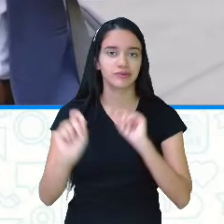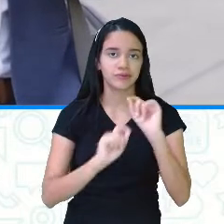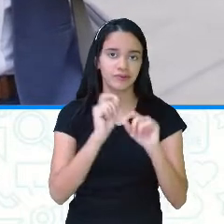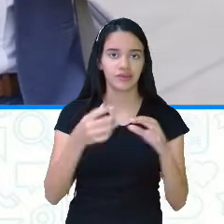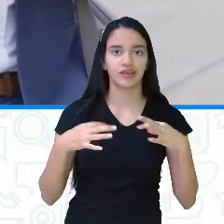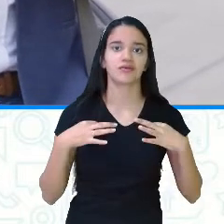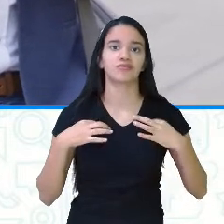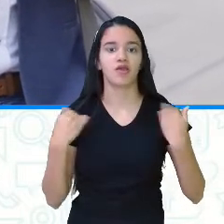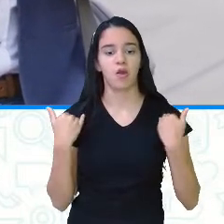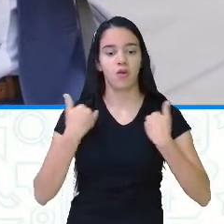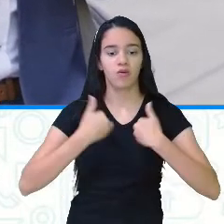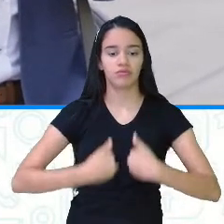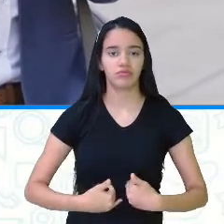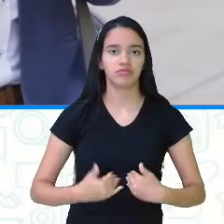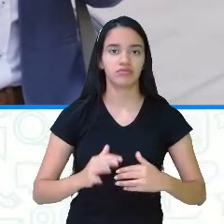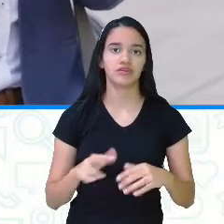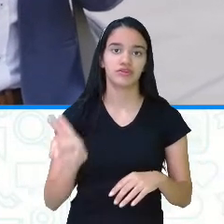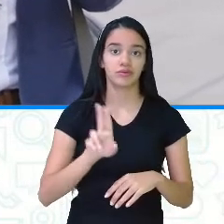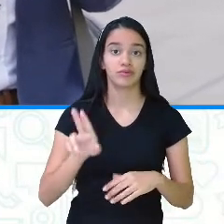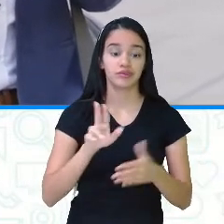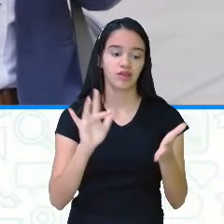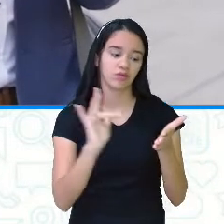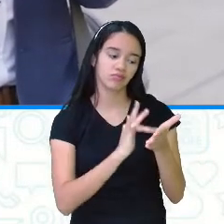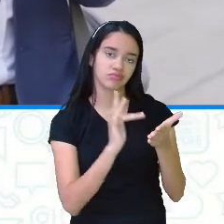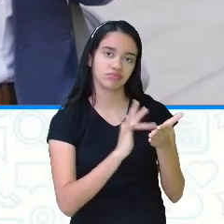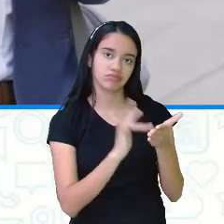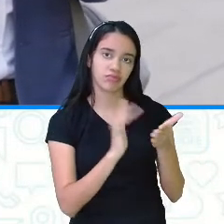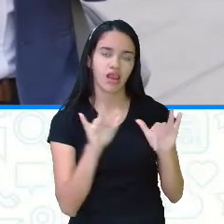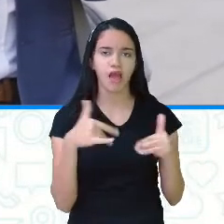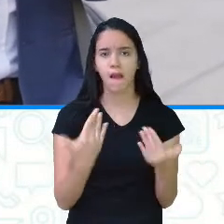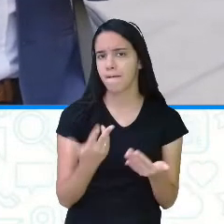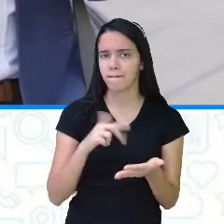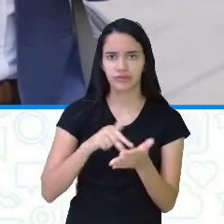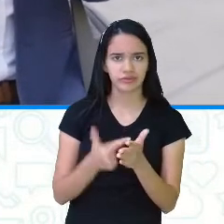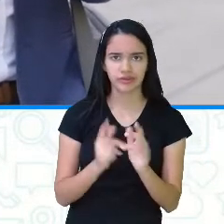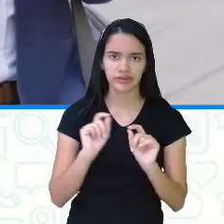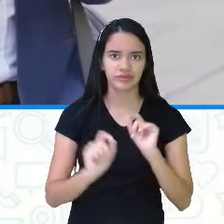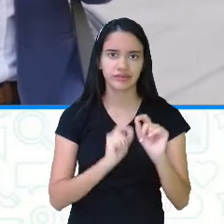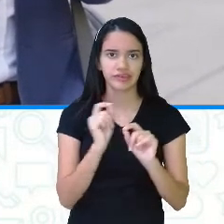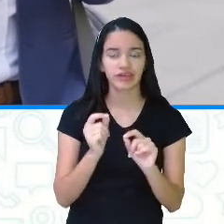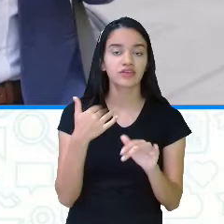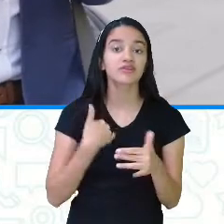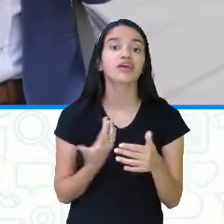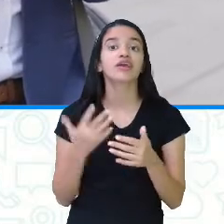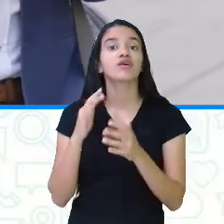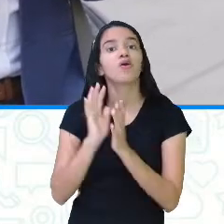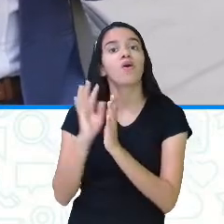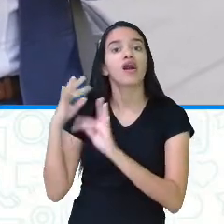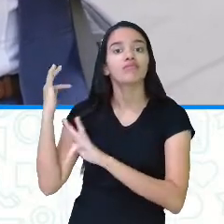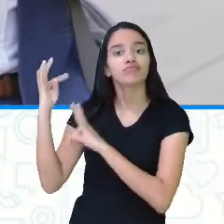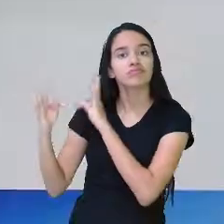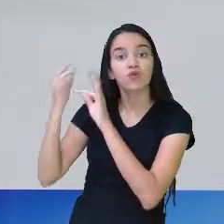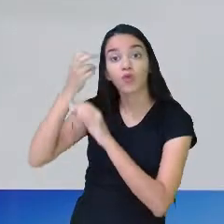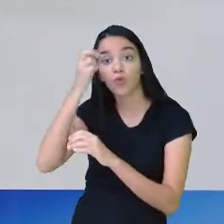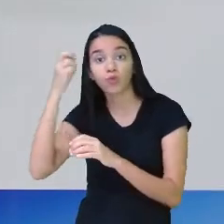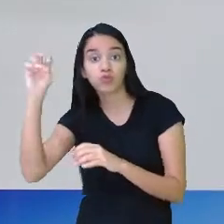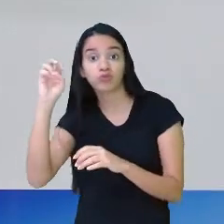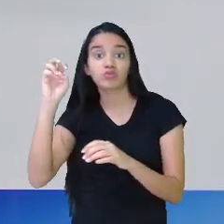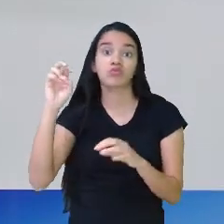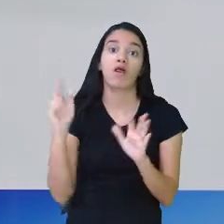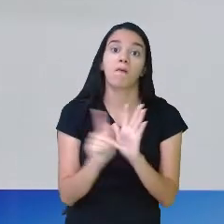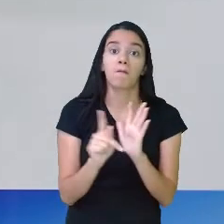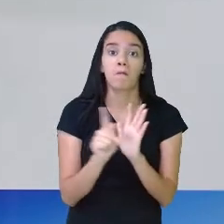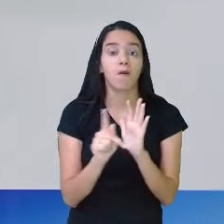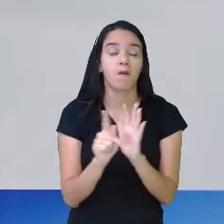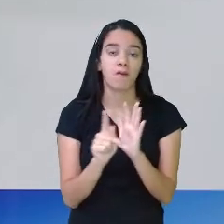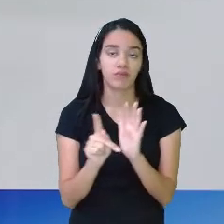Um terno, ele está com o celular na mão, mas isso não significa que ele não tenha a sua tradição do seu povo, que ele não tenha a sua